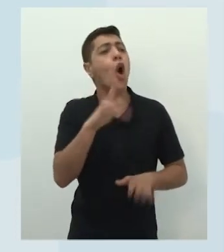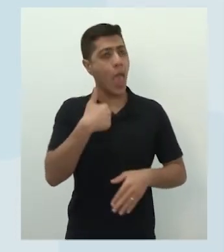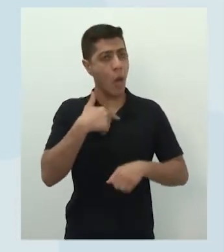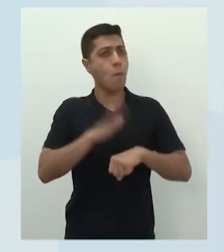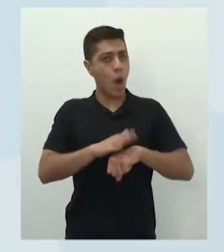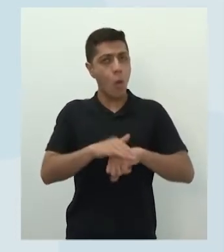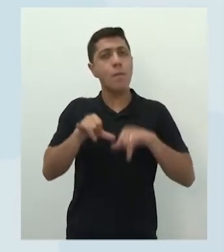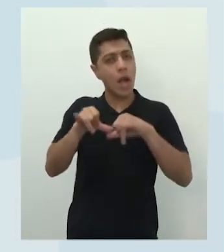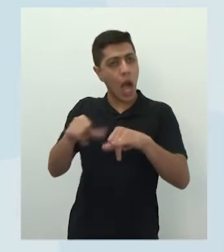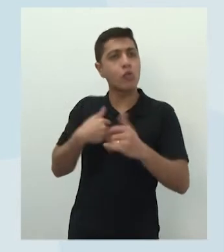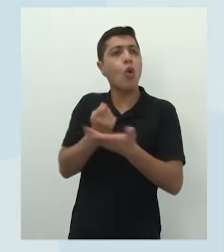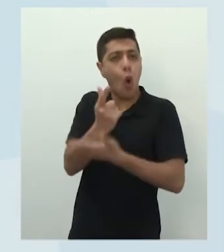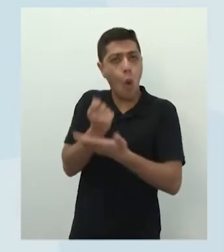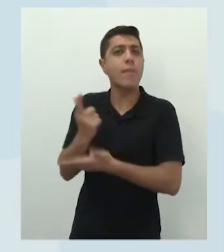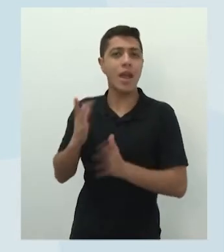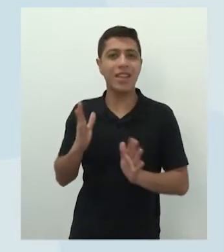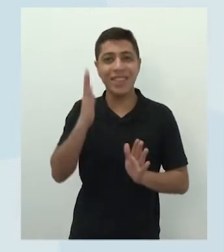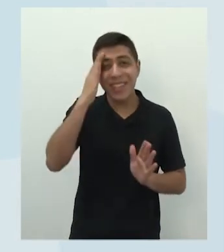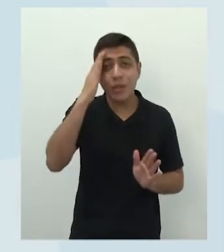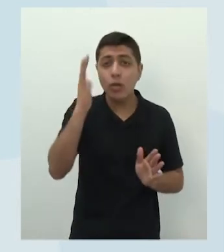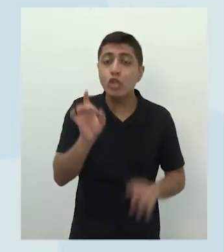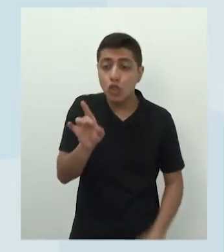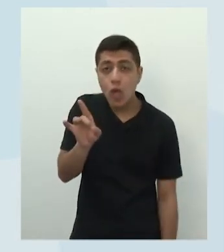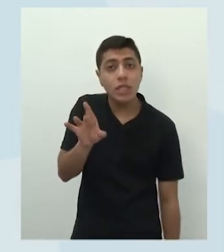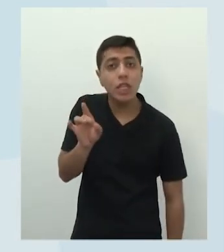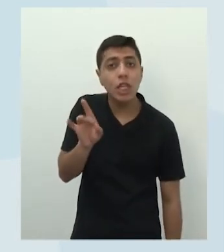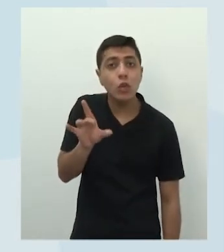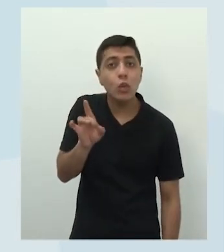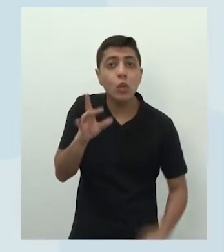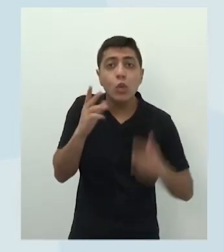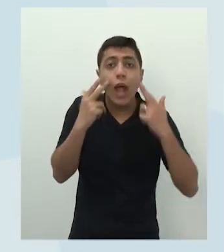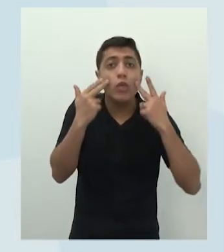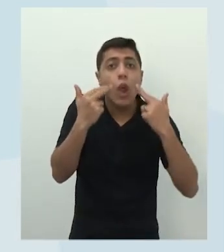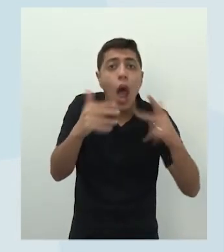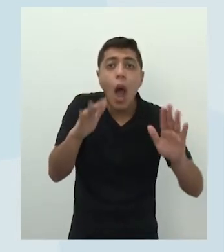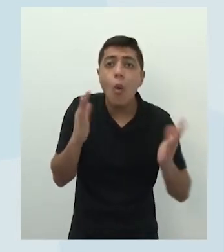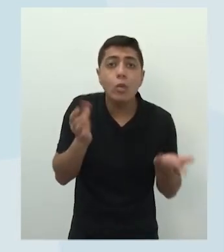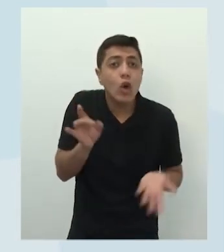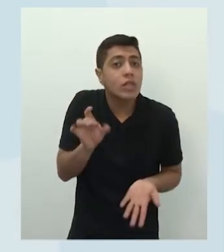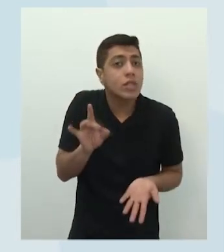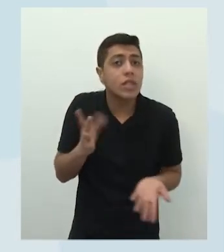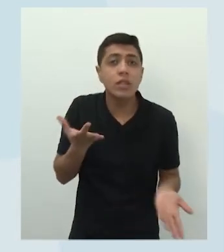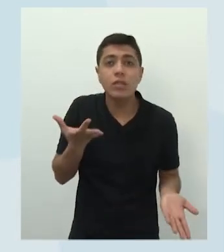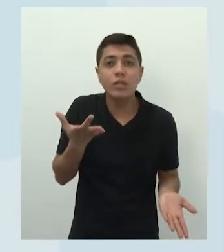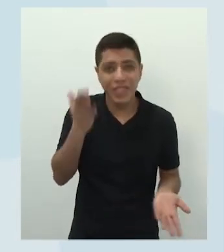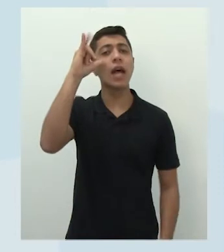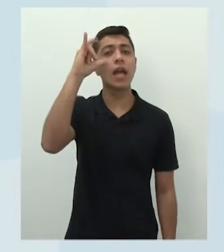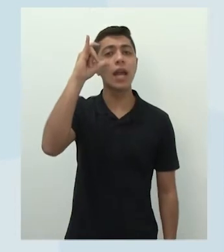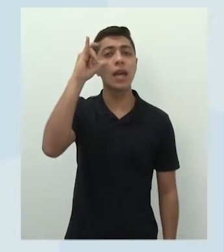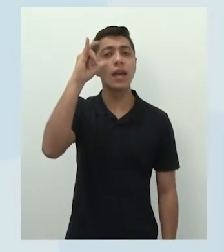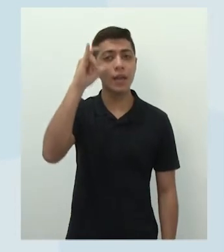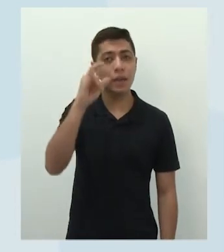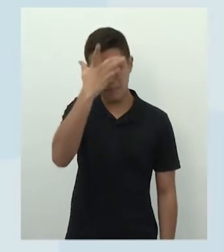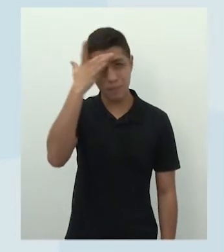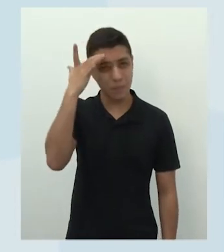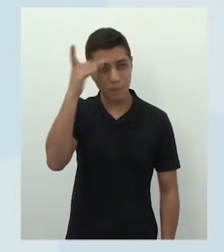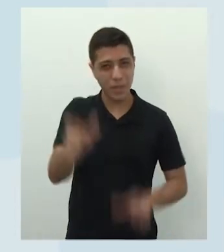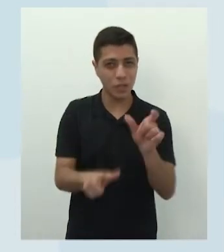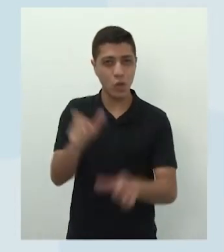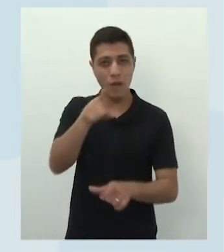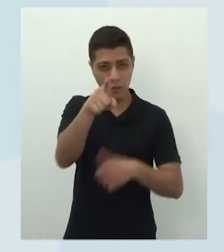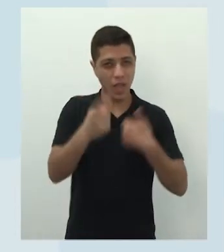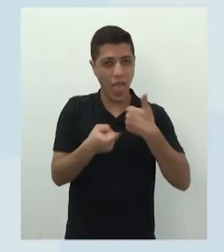WhatsApp da família, isso é assim que funciona. Naturalmente vão se definindo papéis. Não precisa a Tânia mais, no modelo novo de